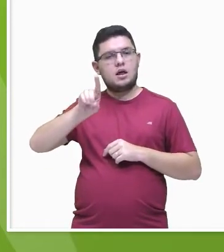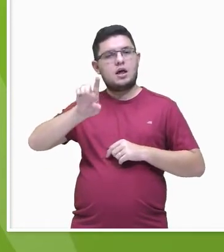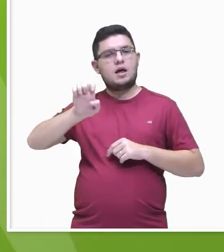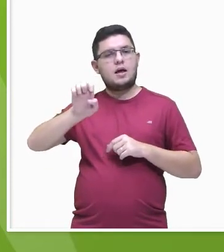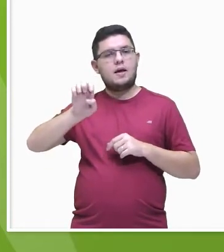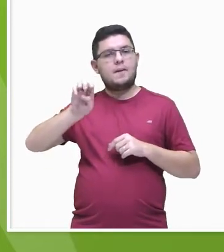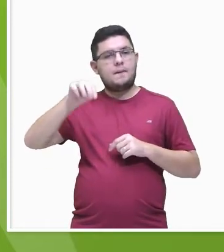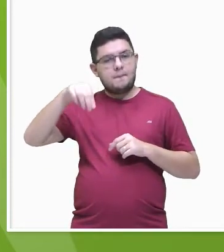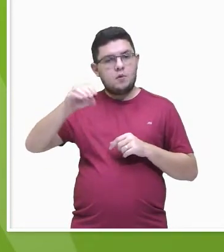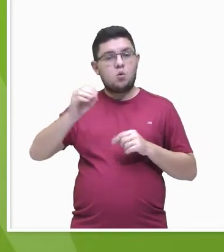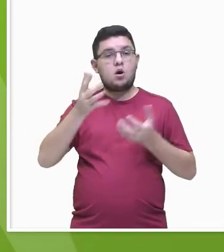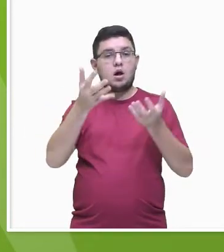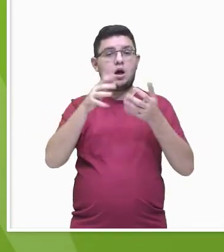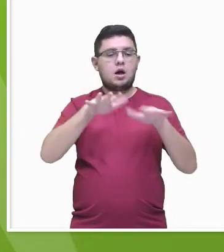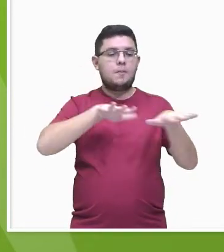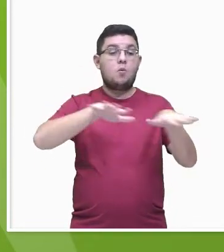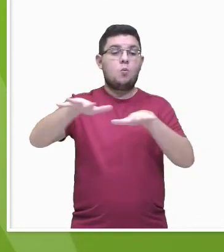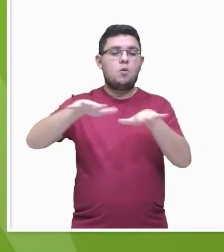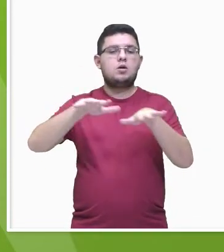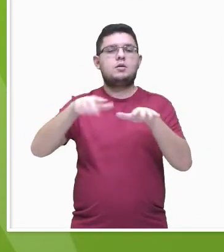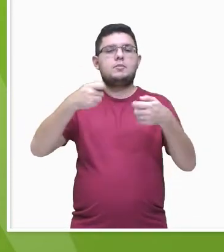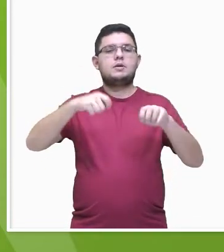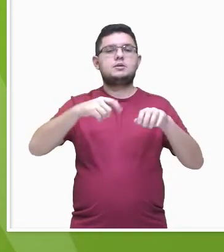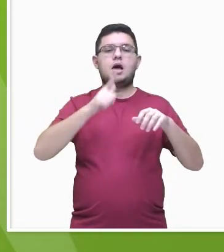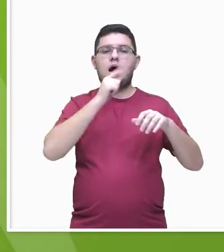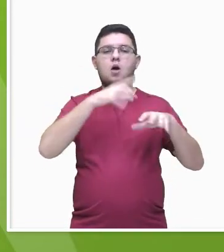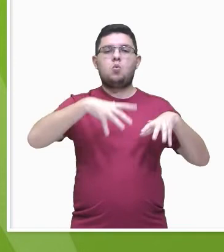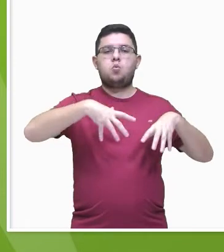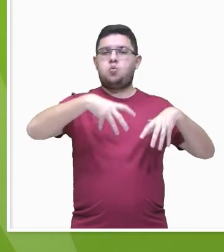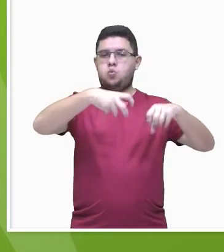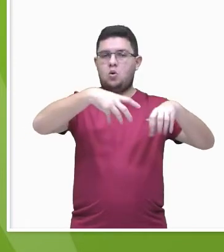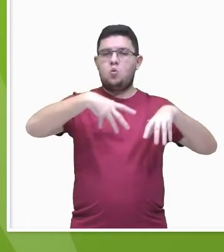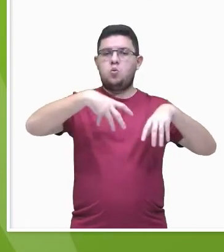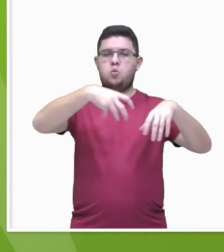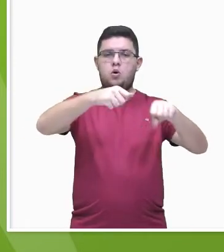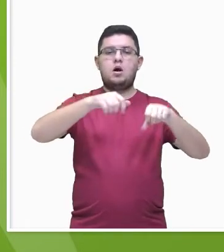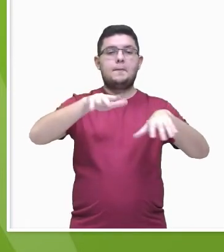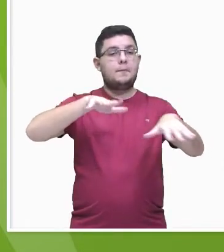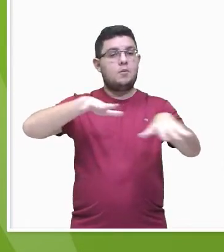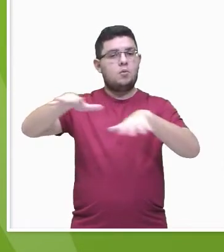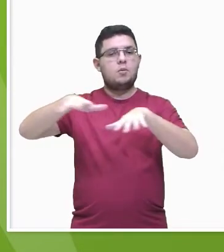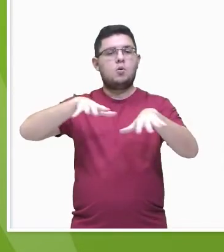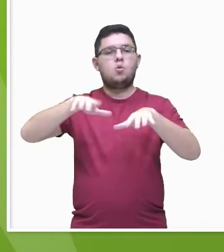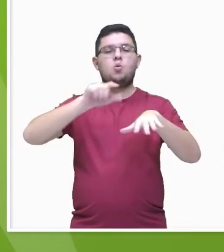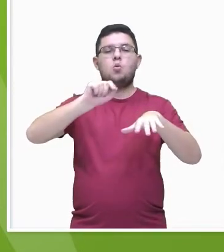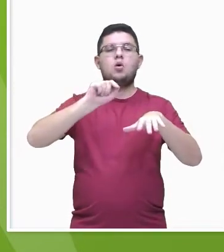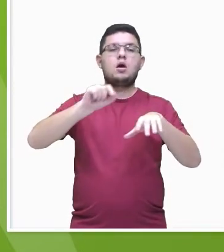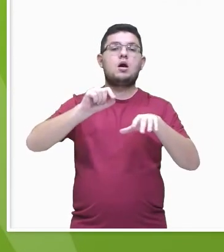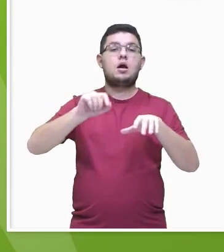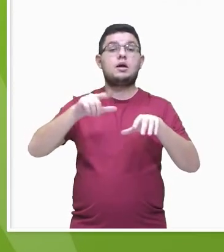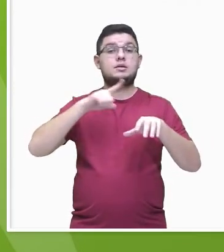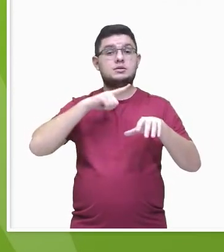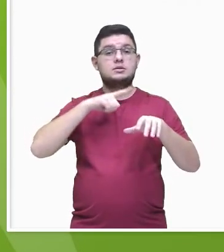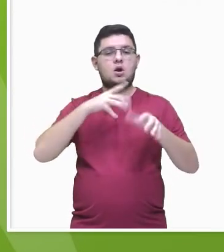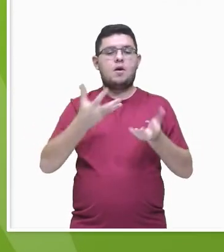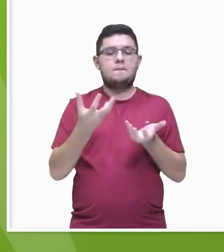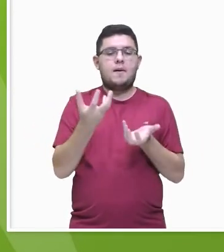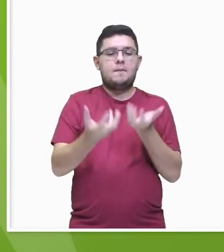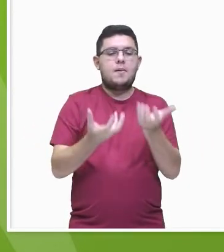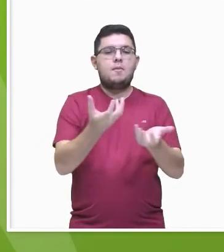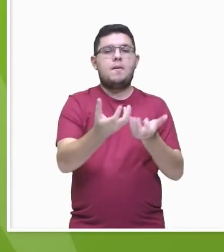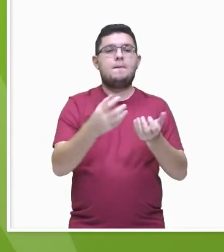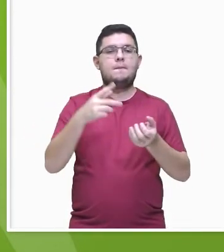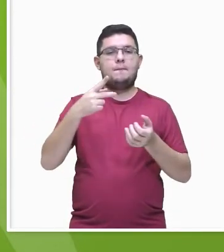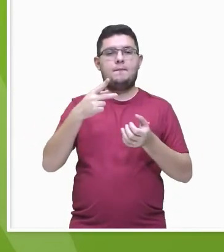partes e aí ele vai movimentar esses pés ambulacrais, né, que vão ficar, olha aí na nossa imagem, ficam aqui para fora